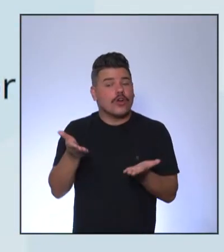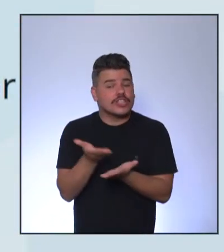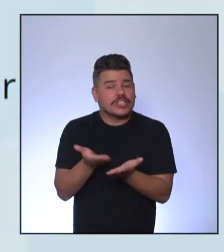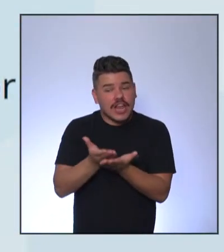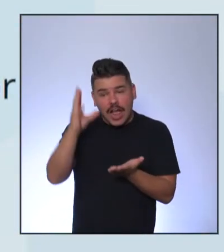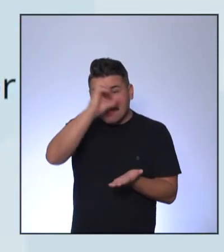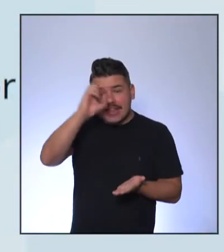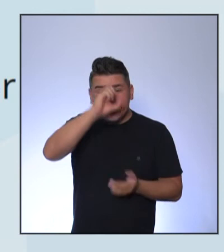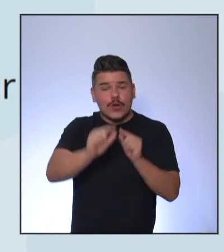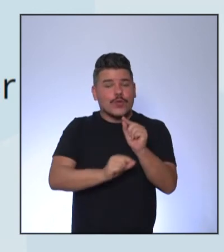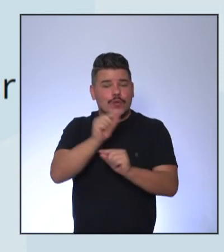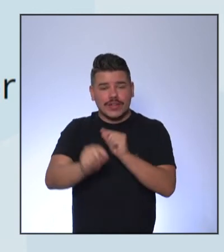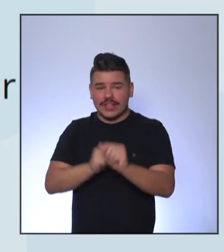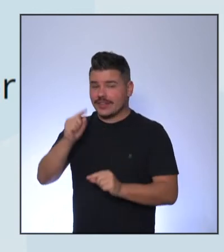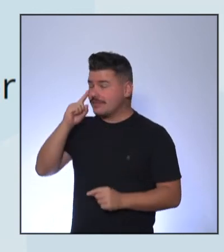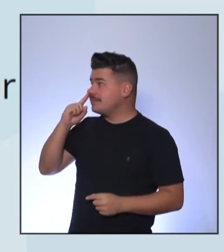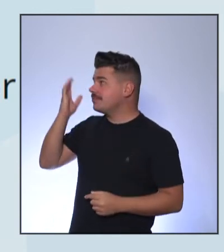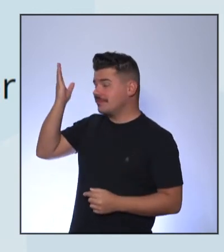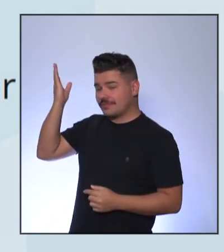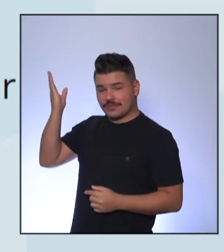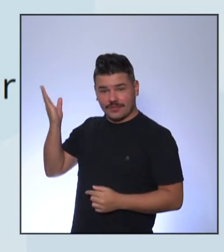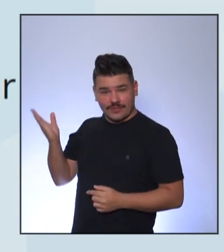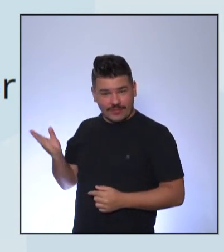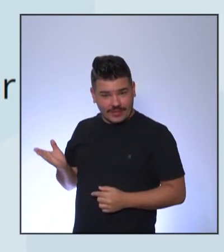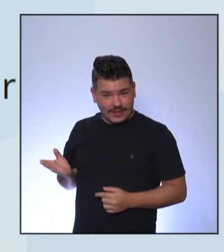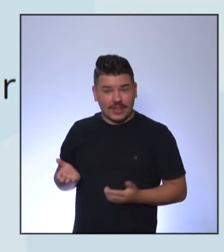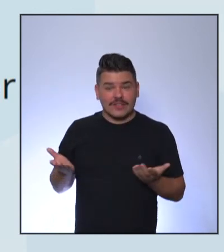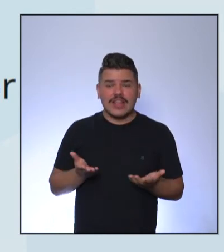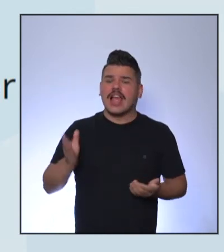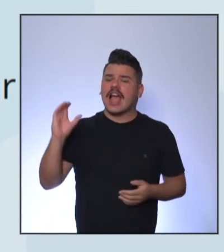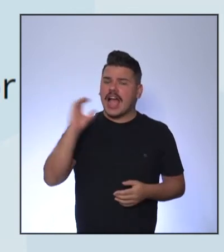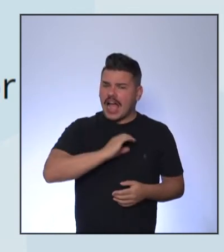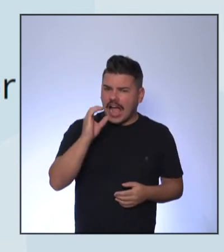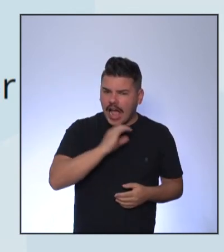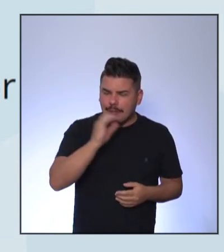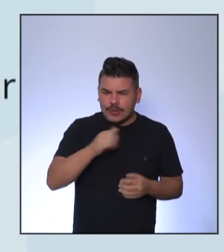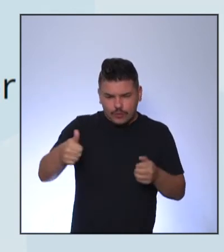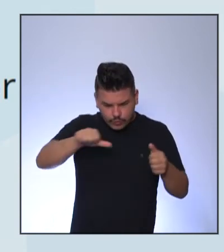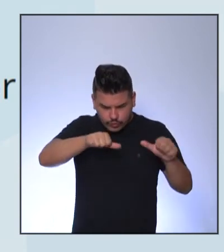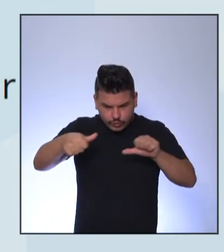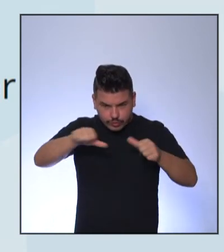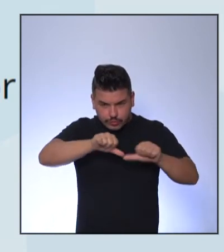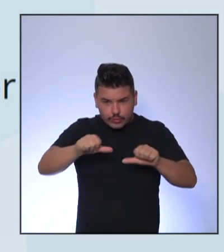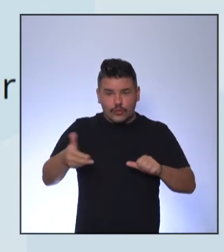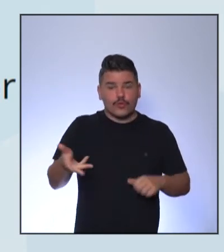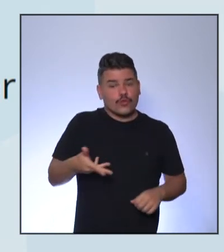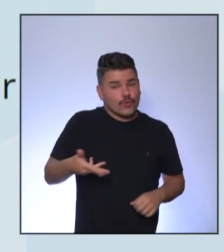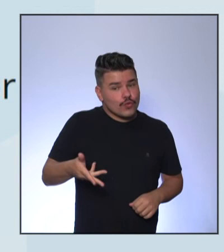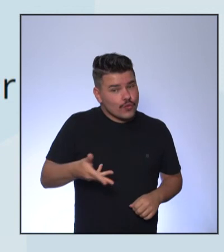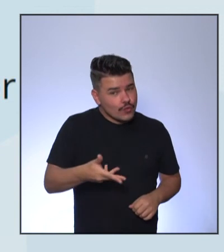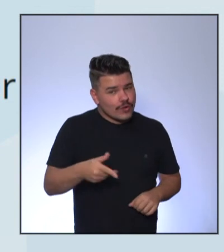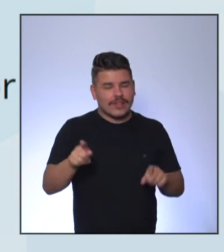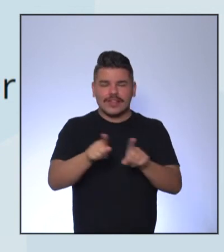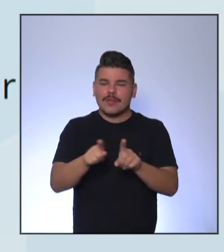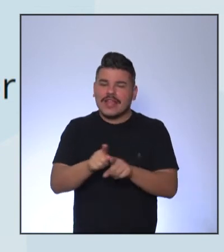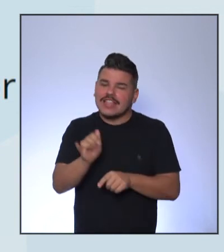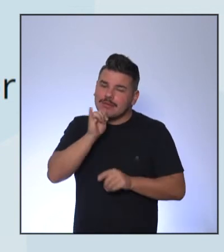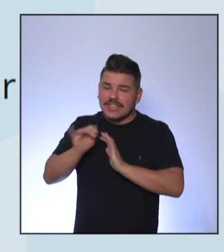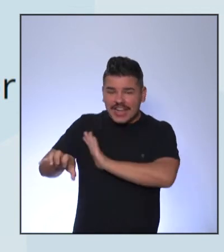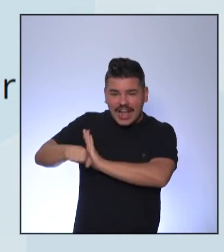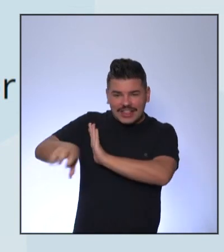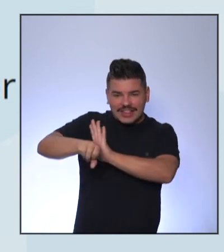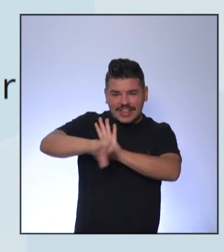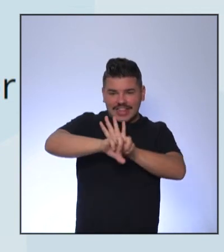gente falou sobre a influência da concentração na rapidez das reações. Nós vimos alguns exemplos de